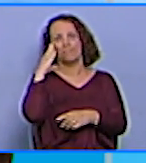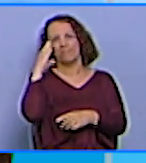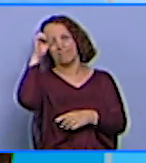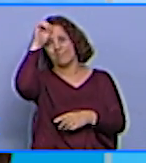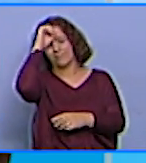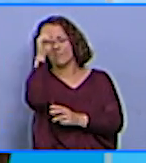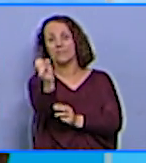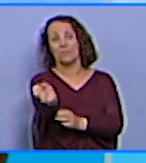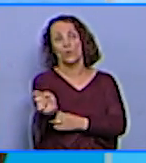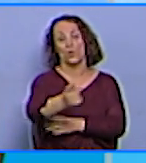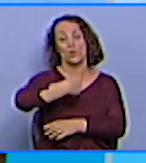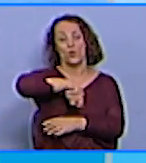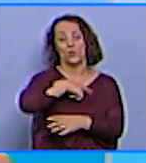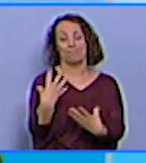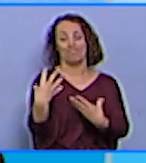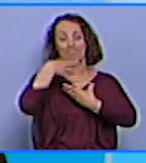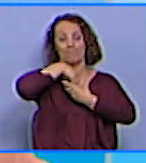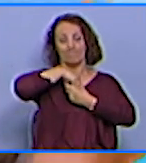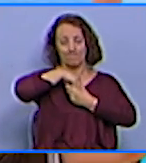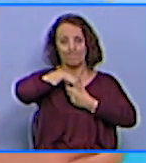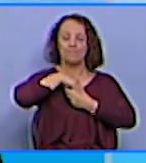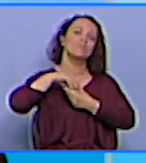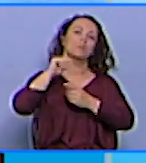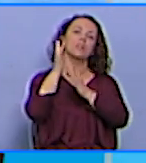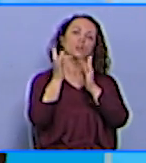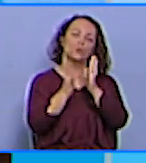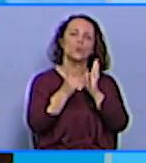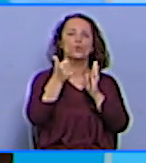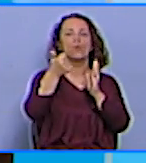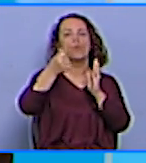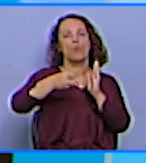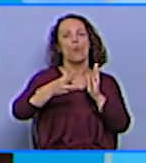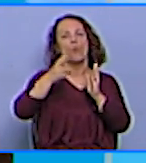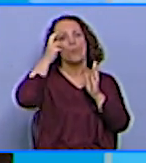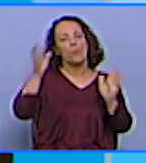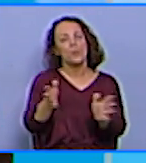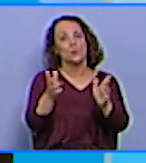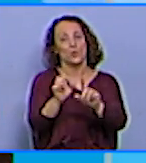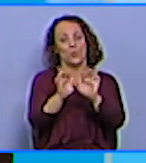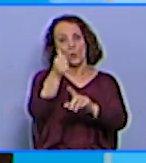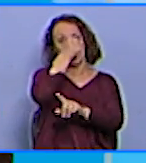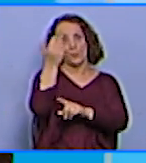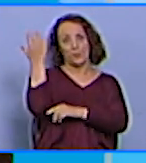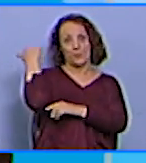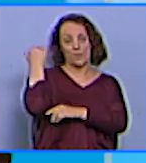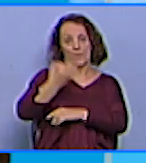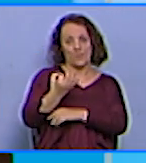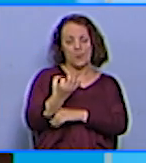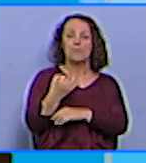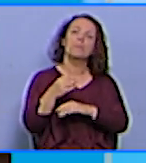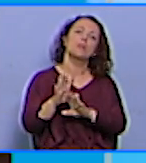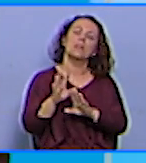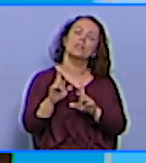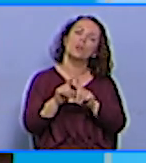esse ministério configurado também a Jesus, o bom pastor, como no domingo passado, mas deixarmos que